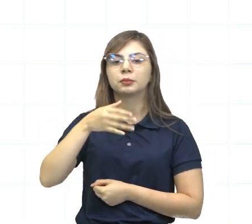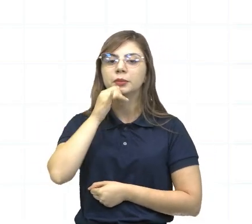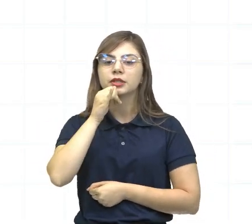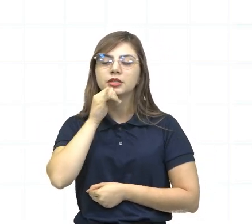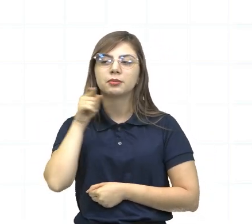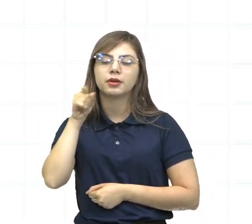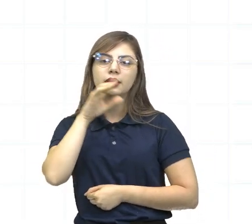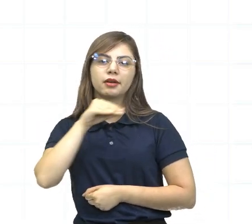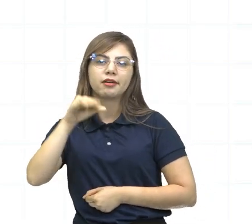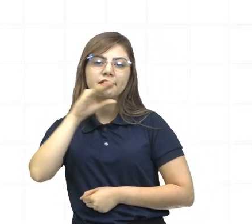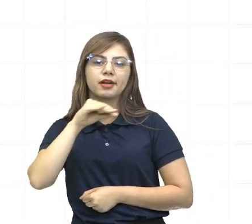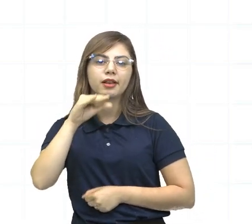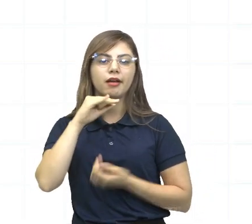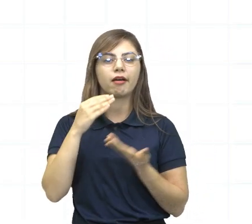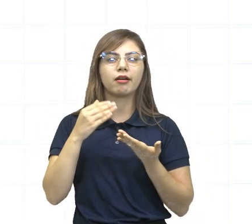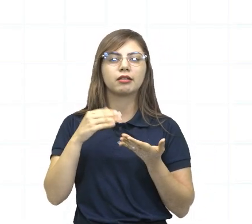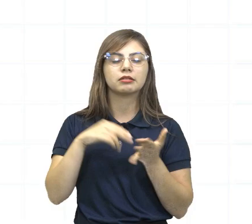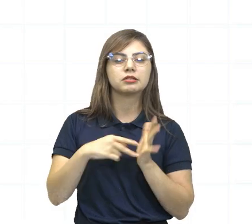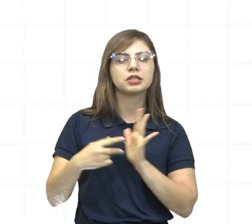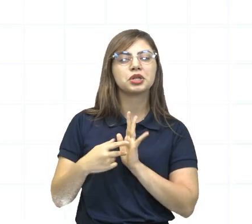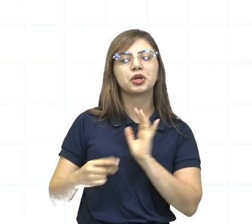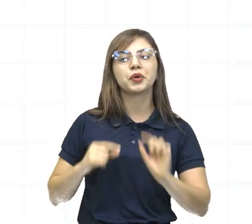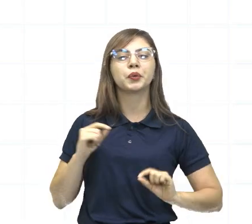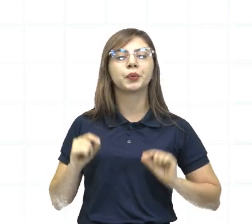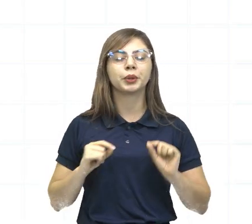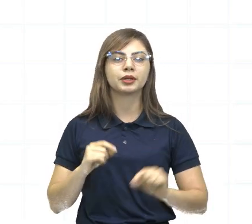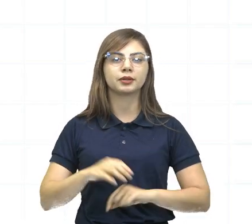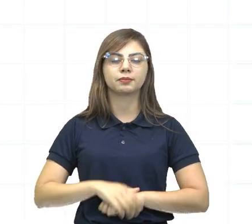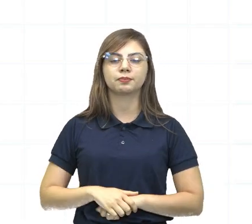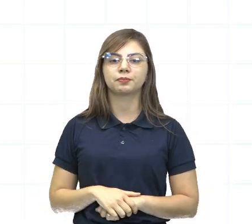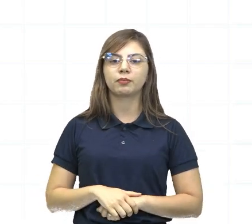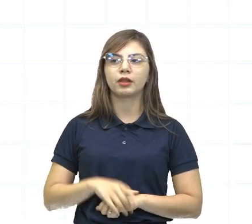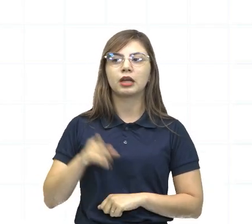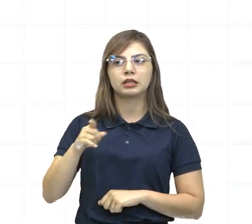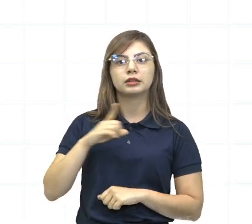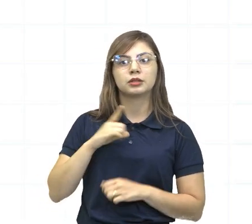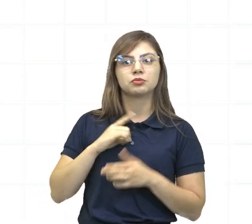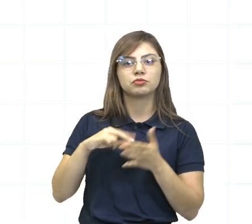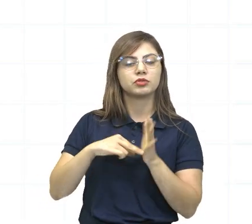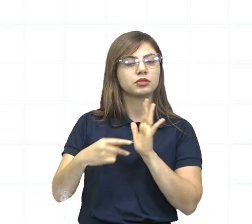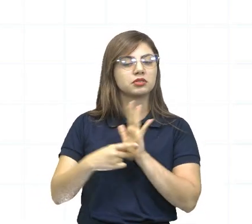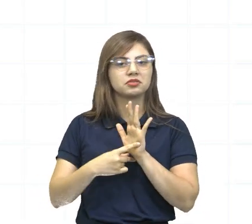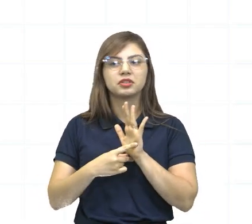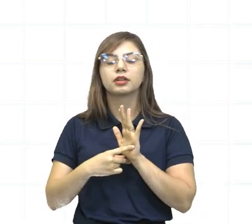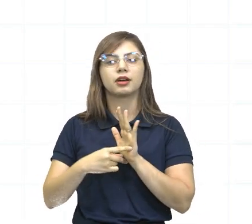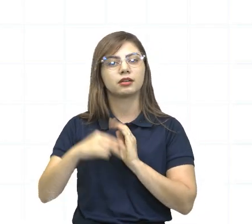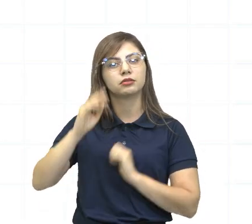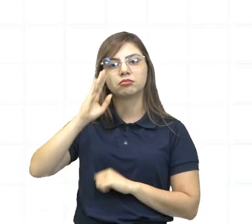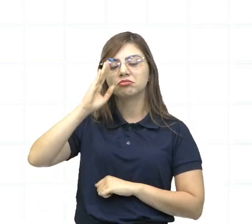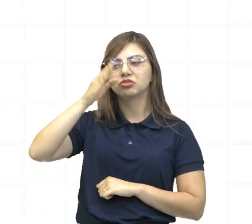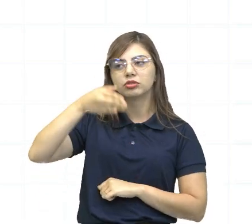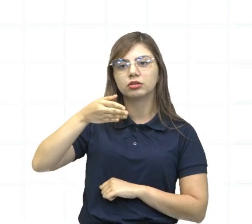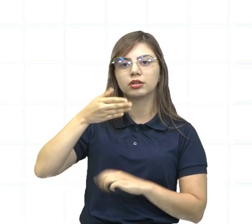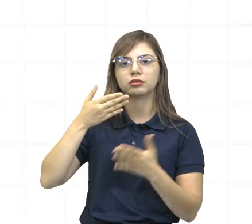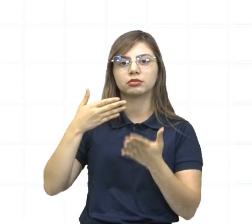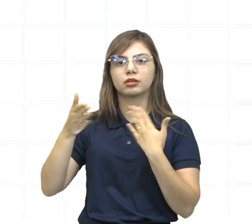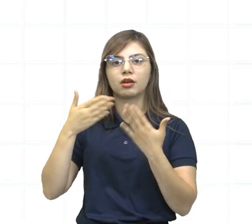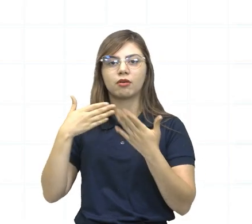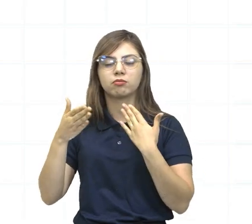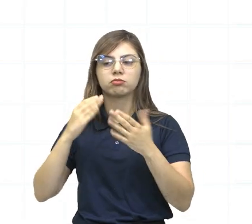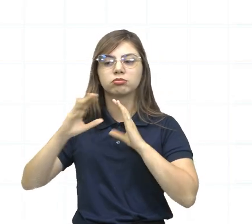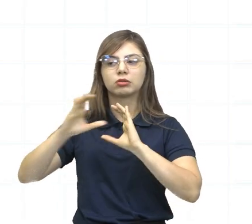significa primary, quer dizer, primeiramente, aquele significado primário, tá, da comunicação. A clareza